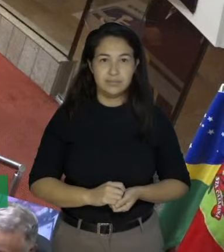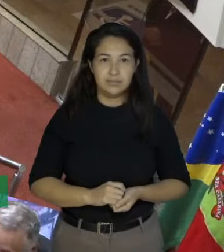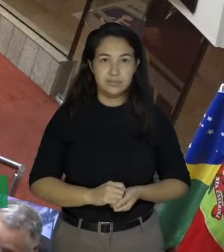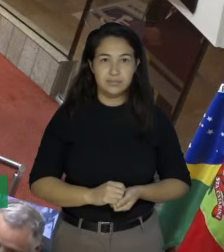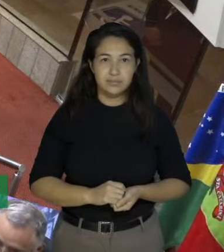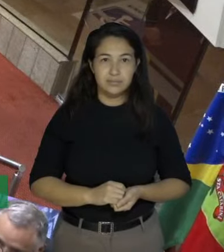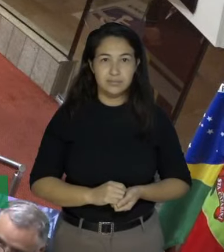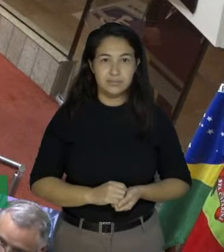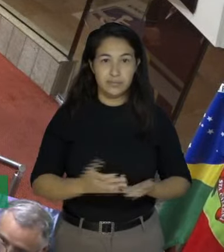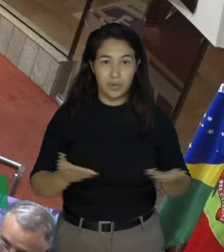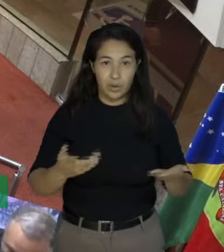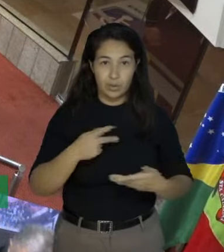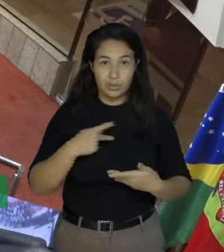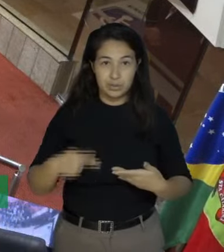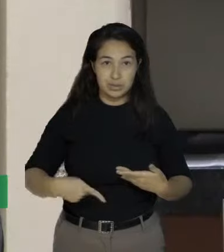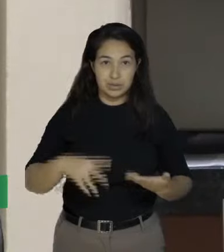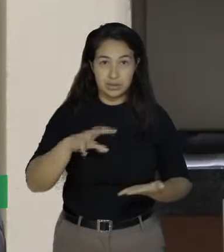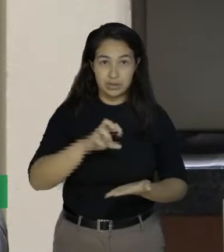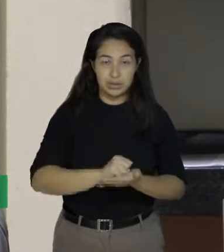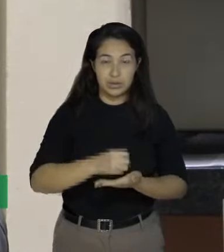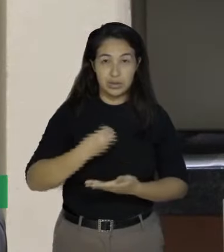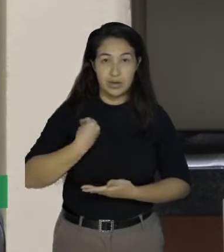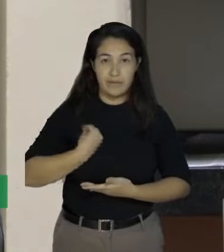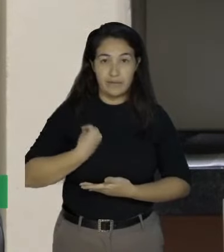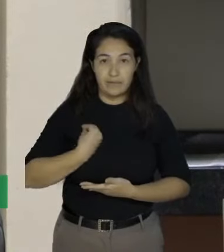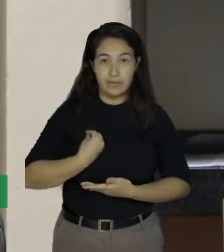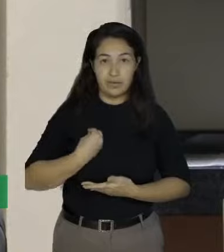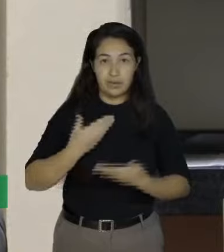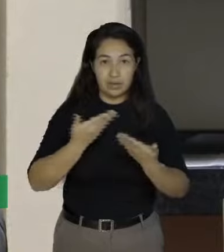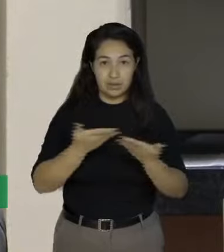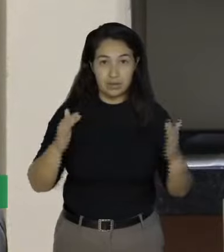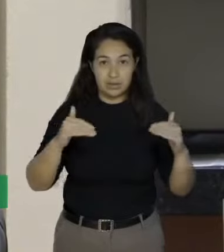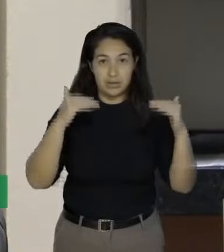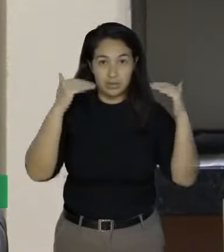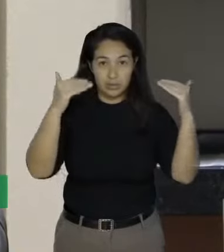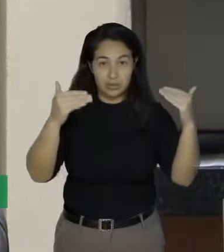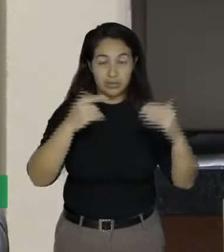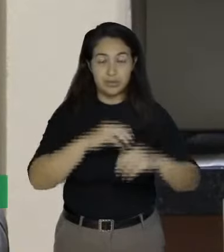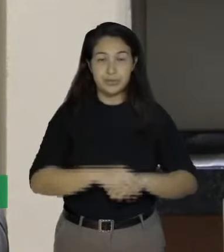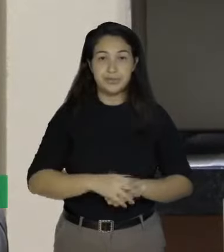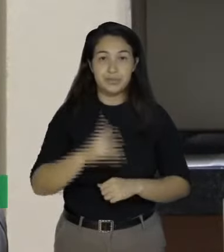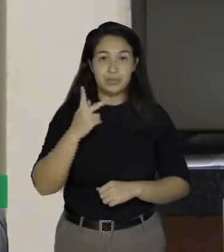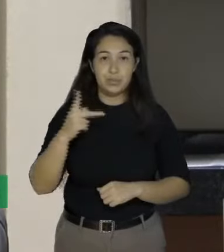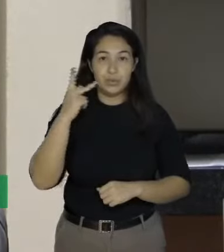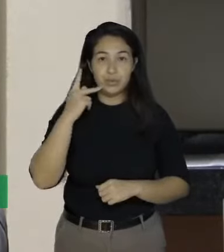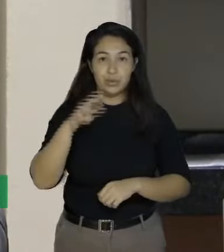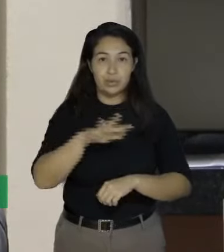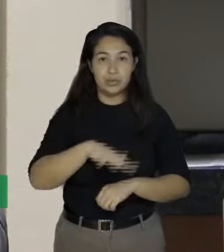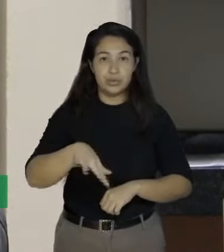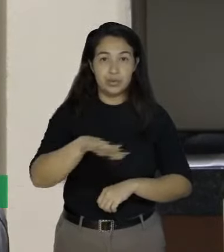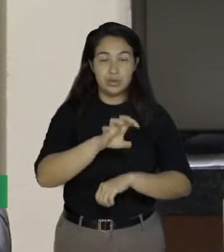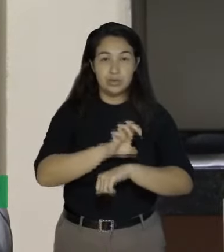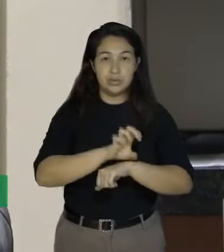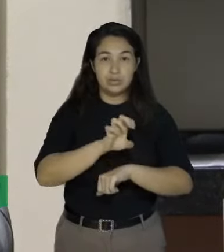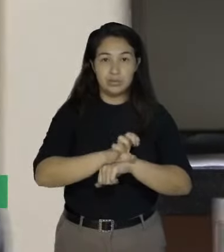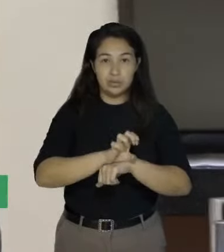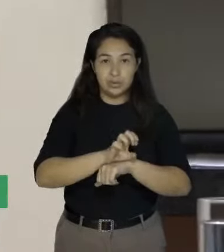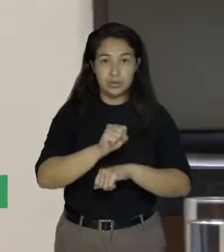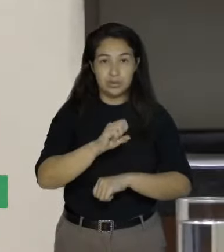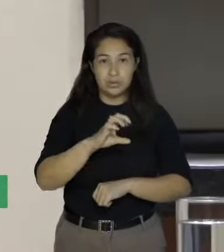está presidência registra com alegria a presença das seguintes autoridades Excelentíssimo Senhor Procurador Geral do Estado de Santa Catarina